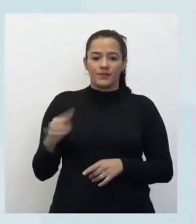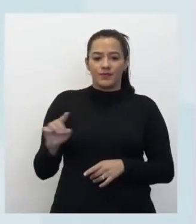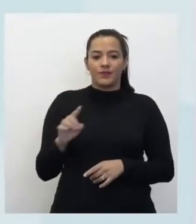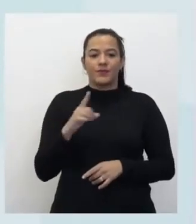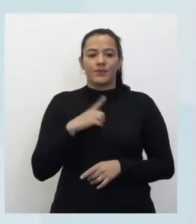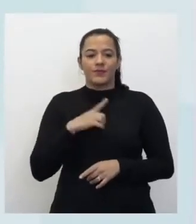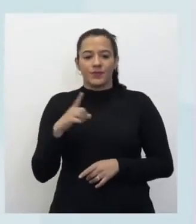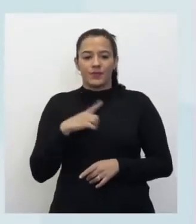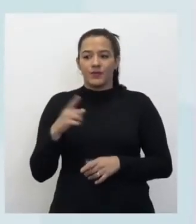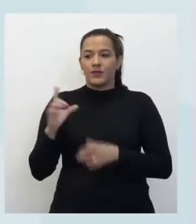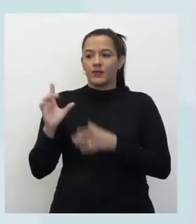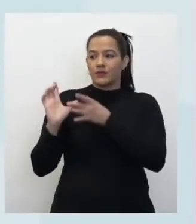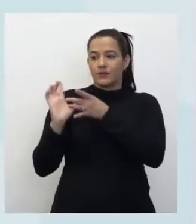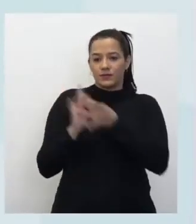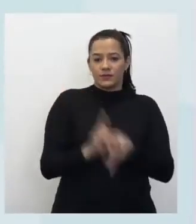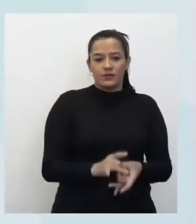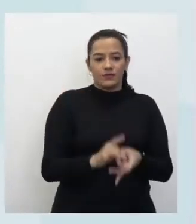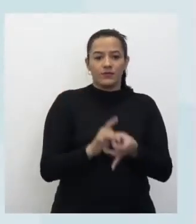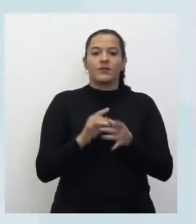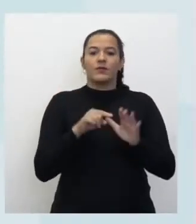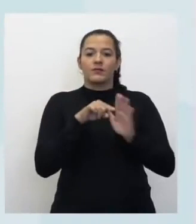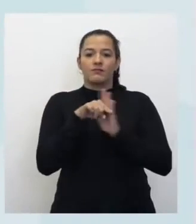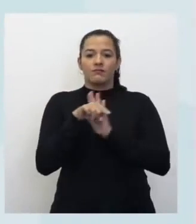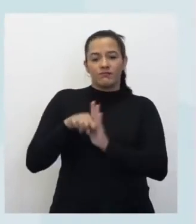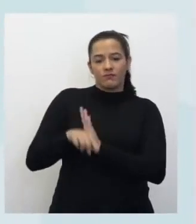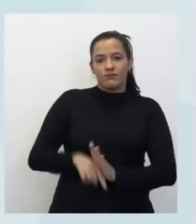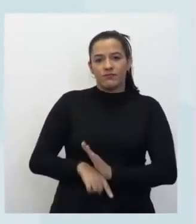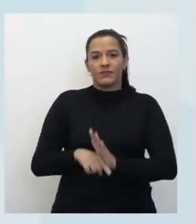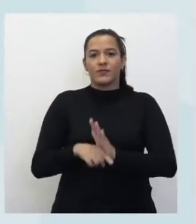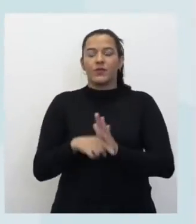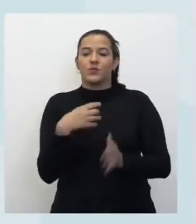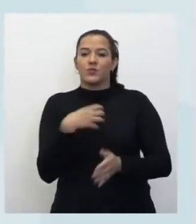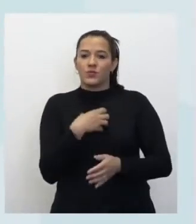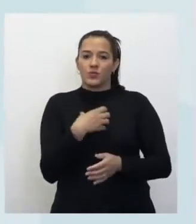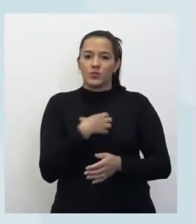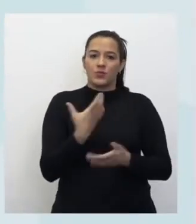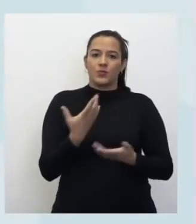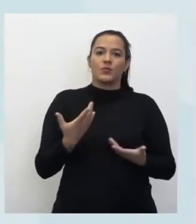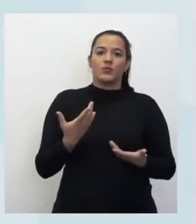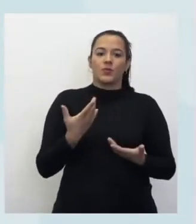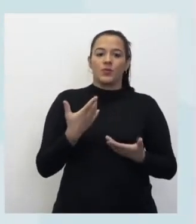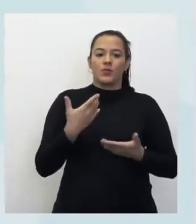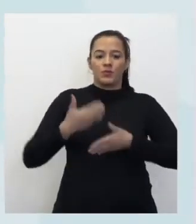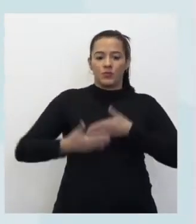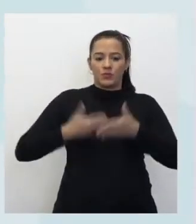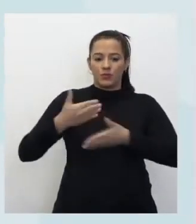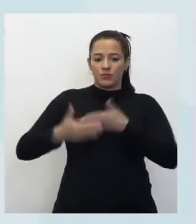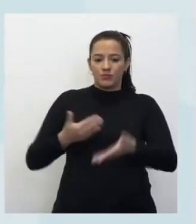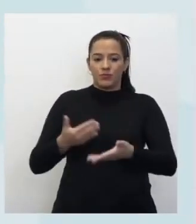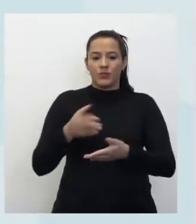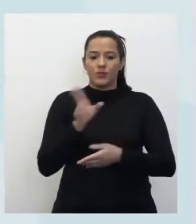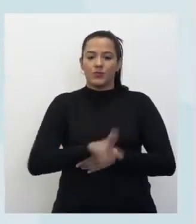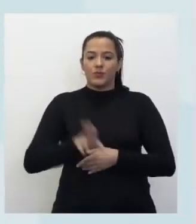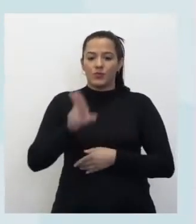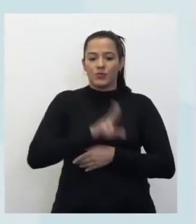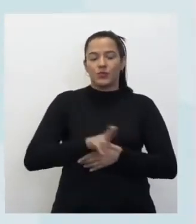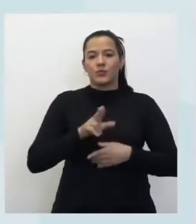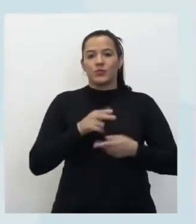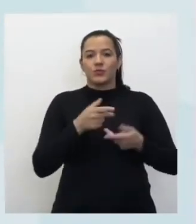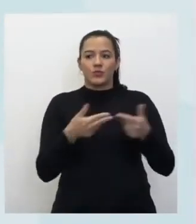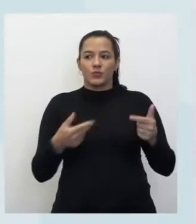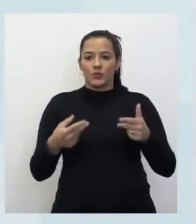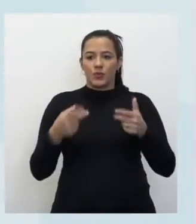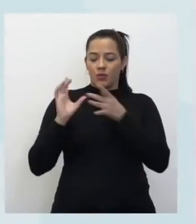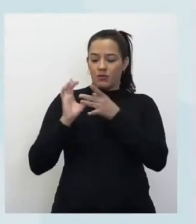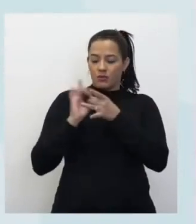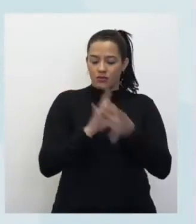Intertextualidade e a habilidade, analisar os efeitos de sentido decorrentes do uso de mecanismos de